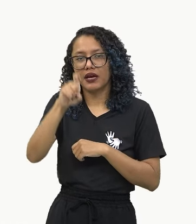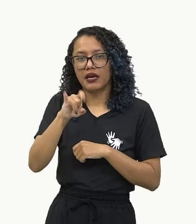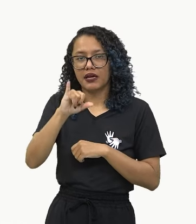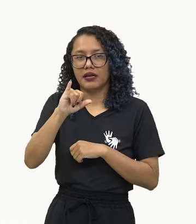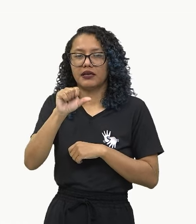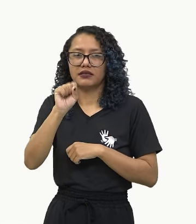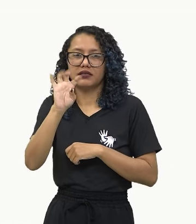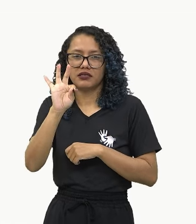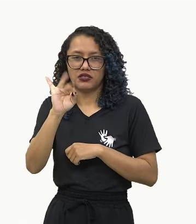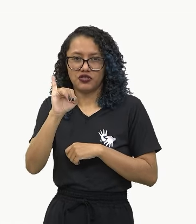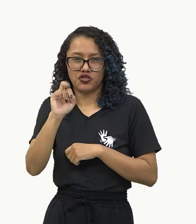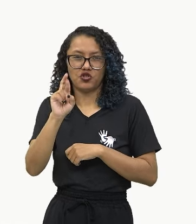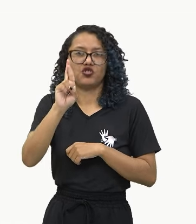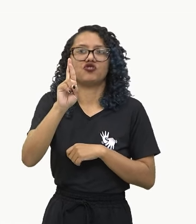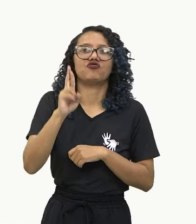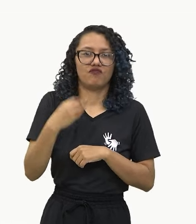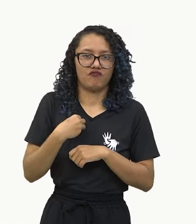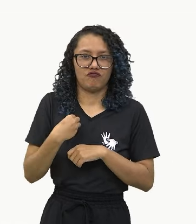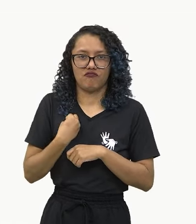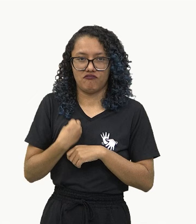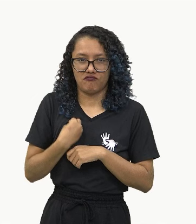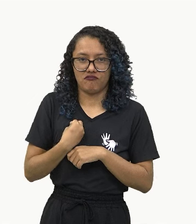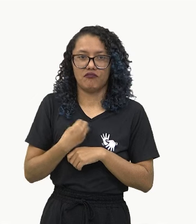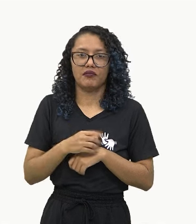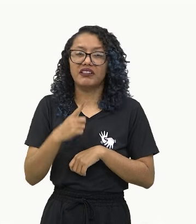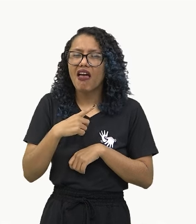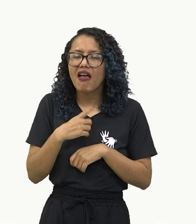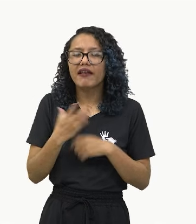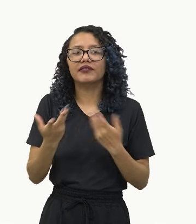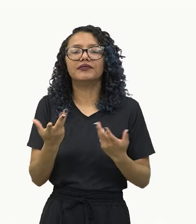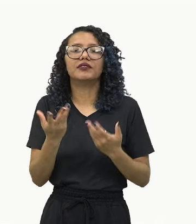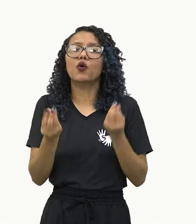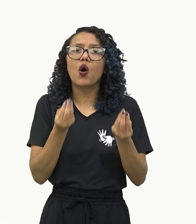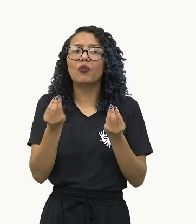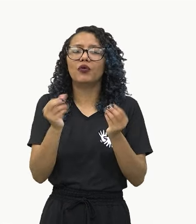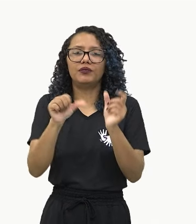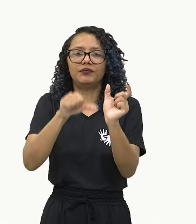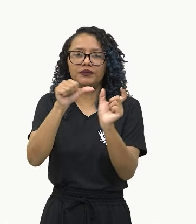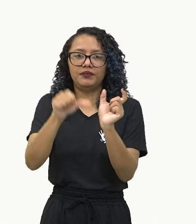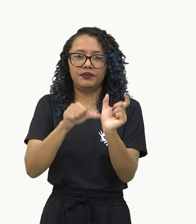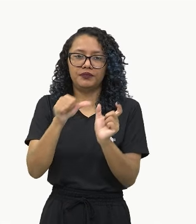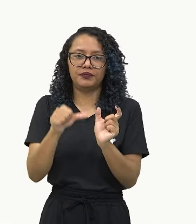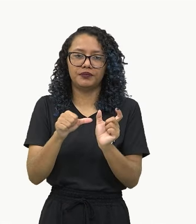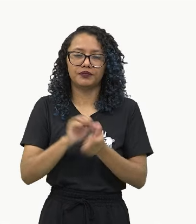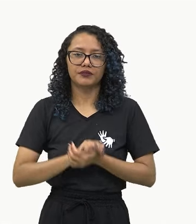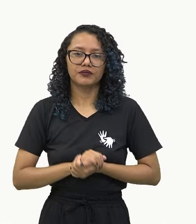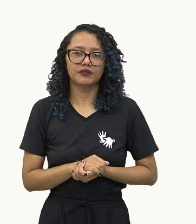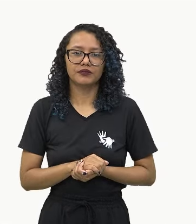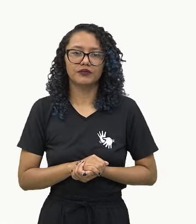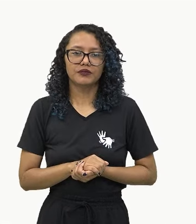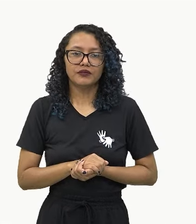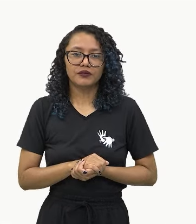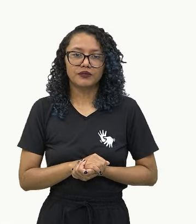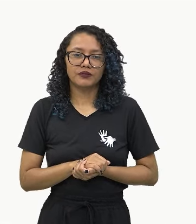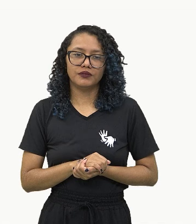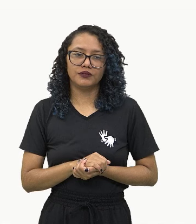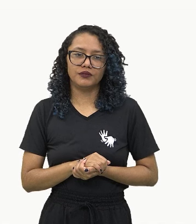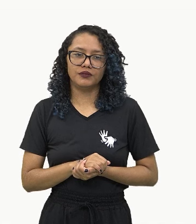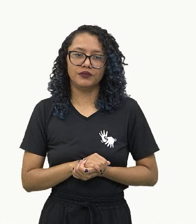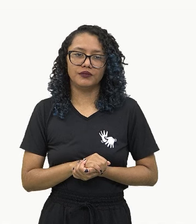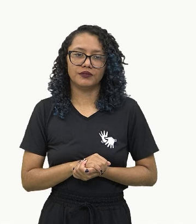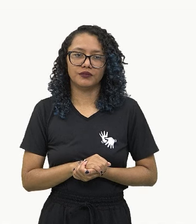coisa. Então, a conjugação do verbo haber no presente, ela se dá da seguinte forma.